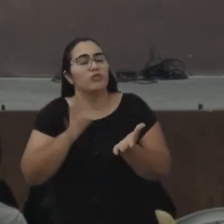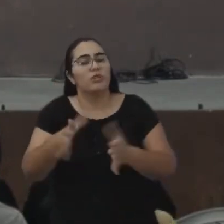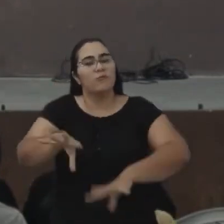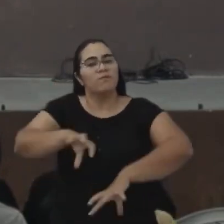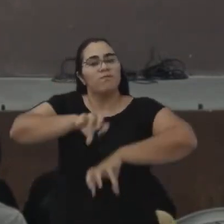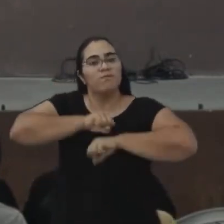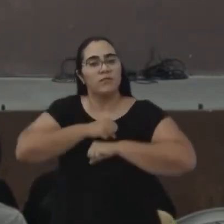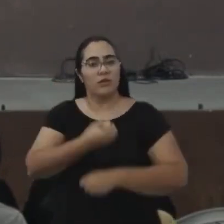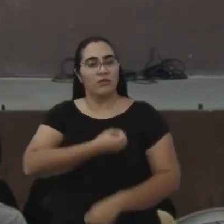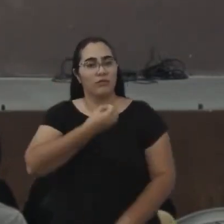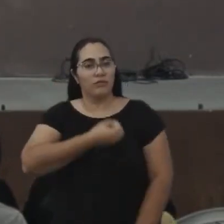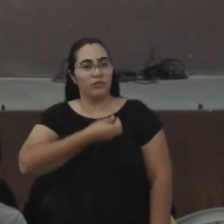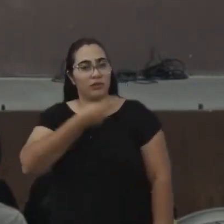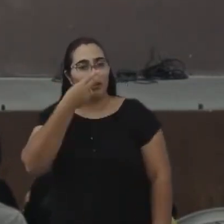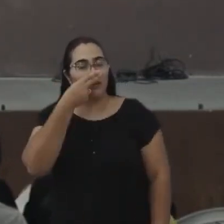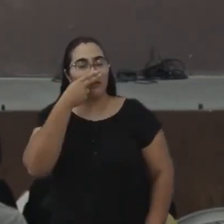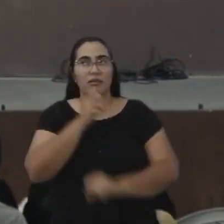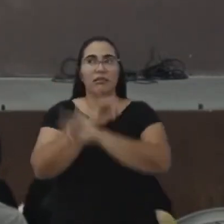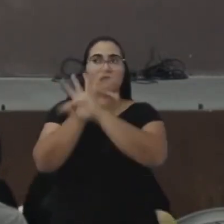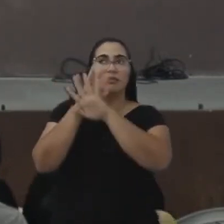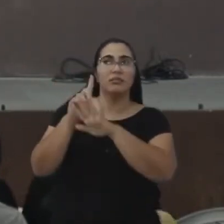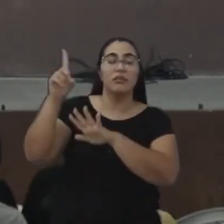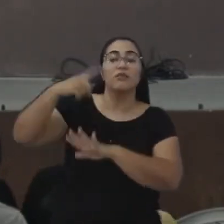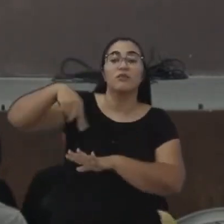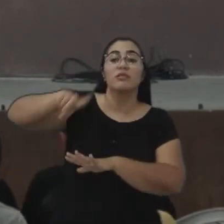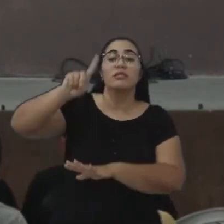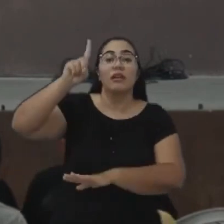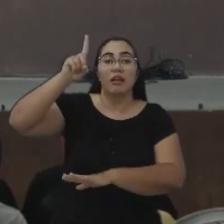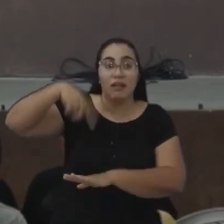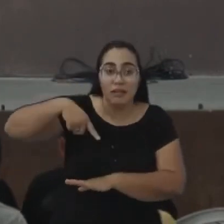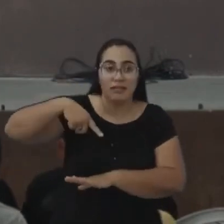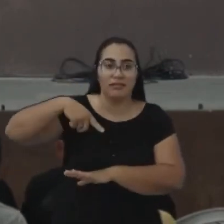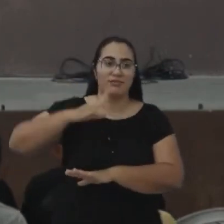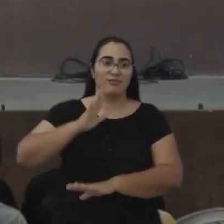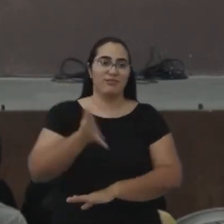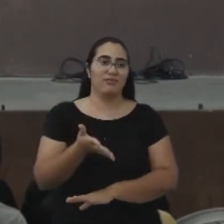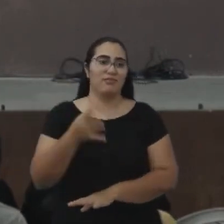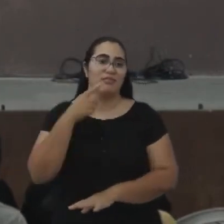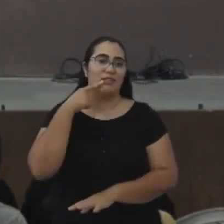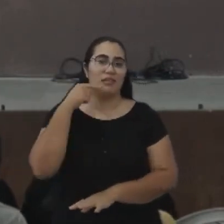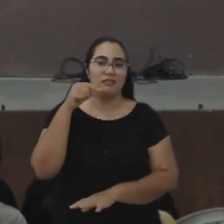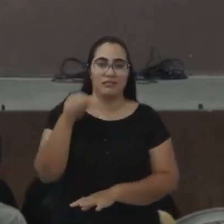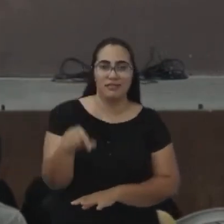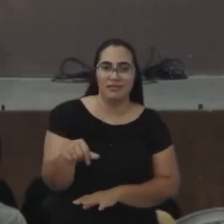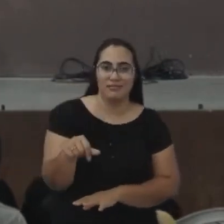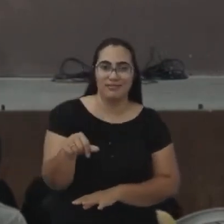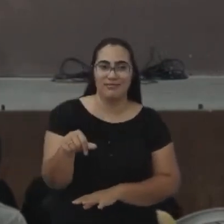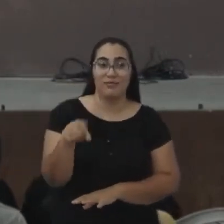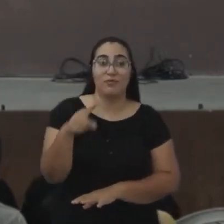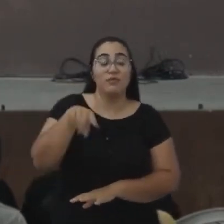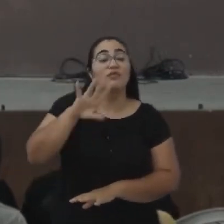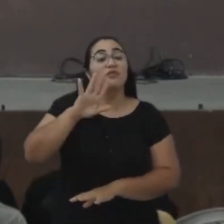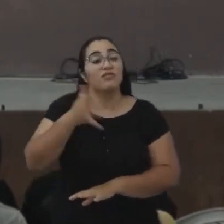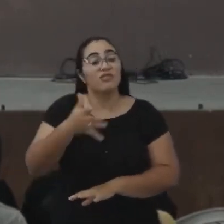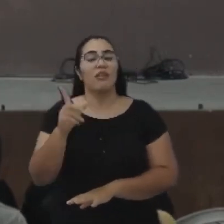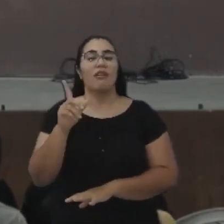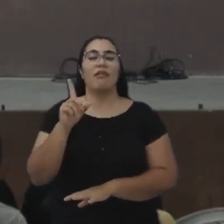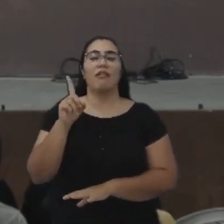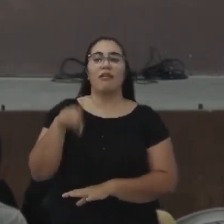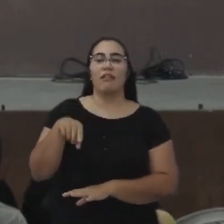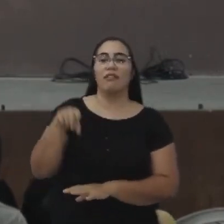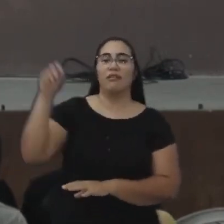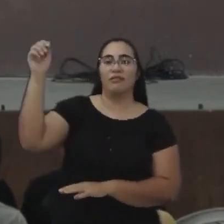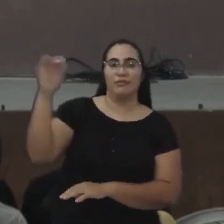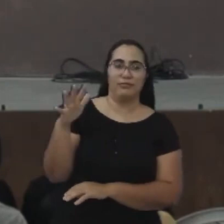a vida cristã para a glória de Deus, então, meu irmão, você é sal. Você é